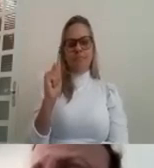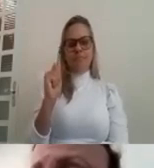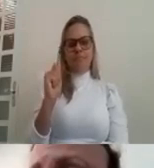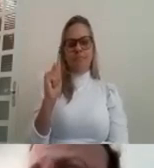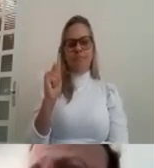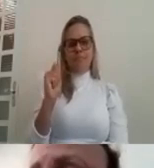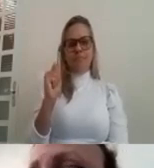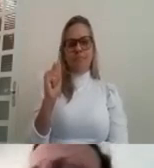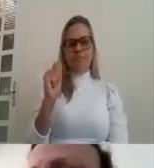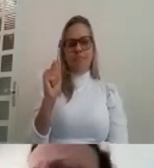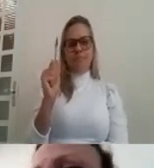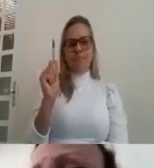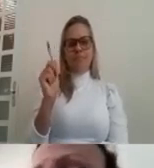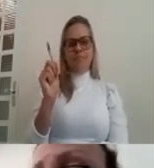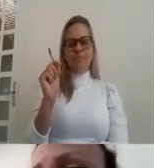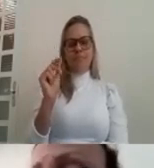eu preciso melhorar.